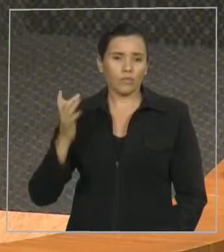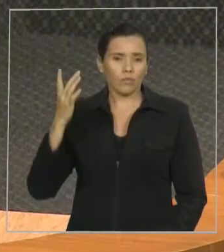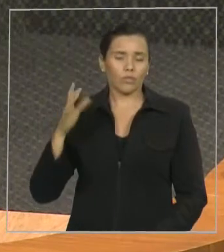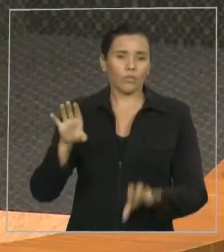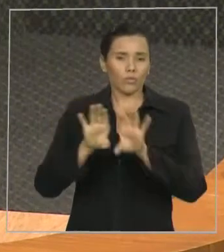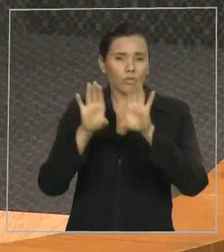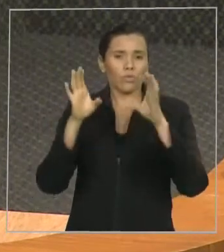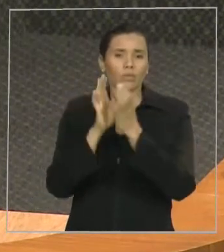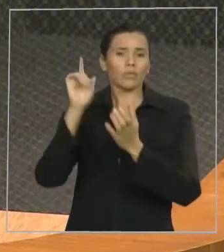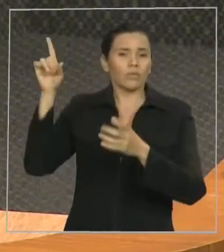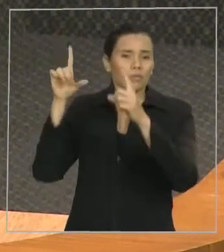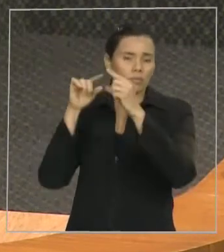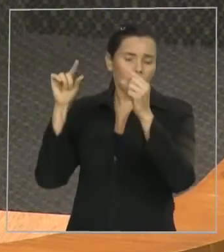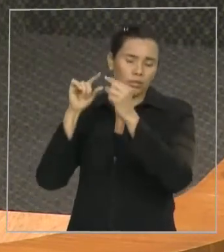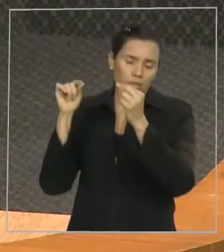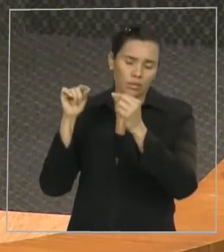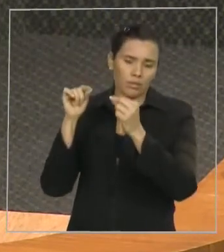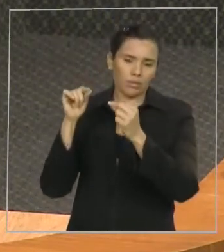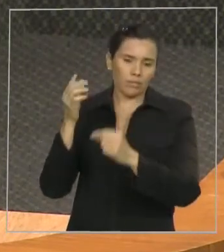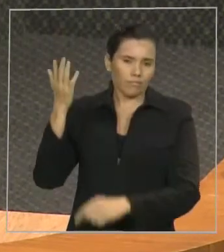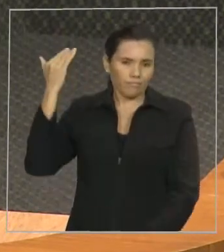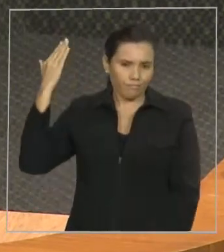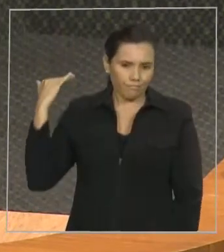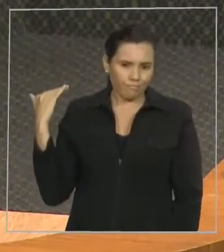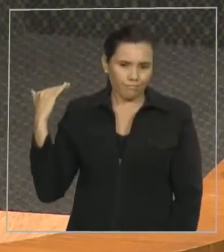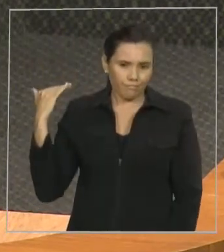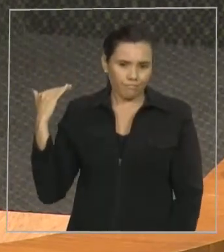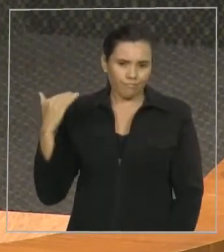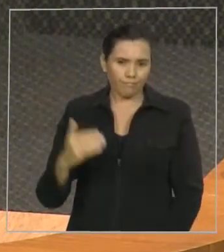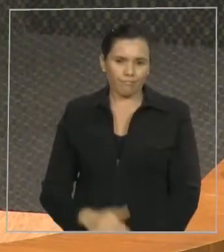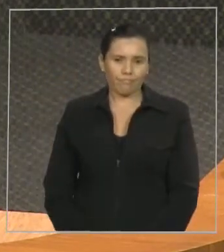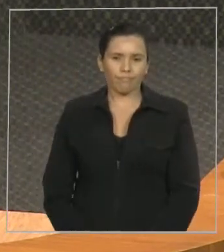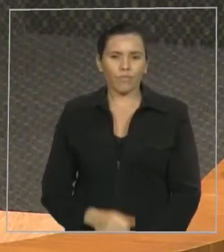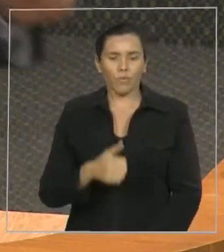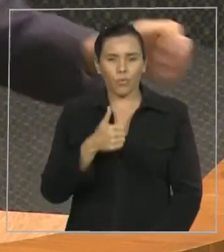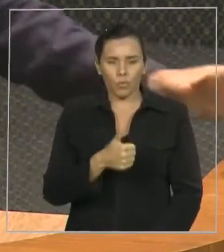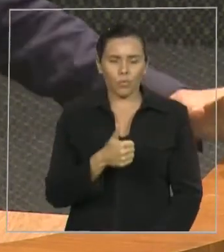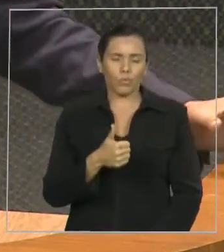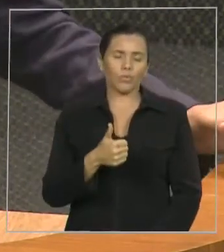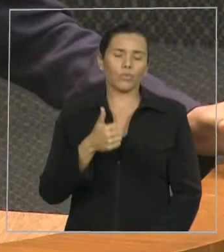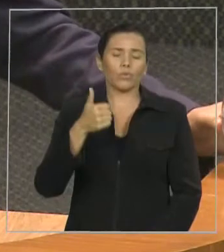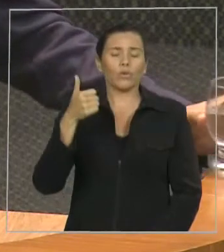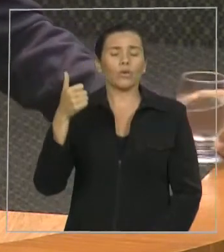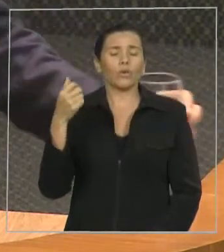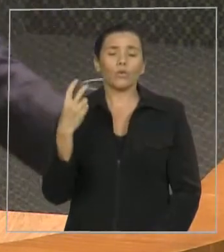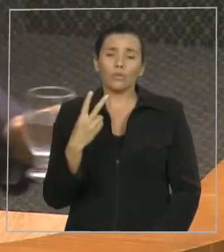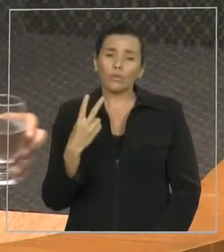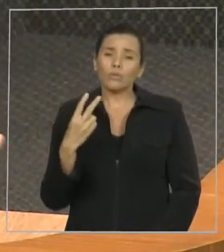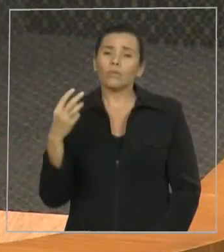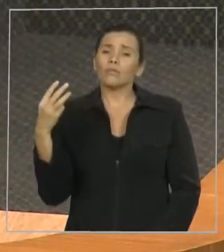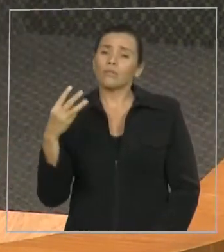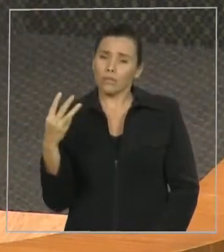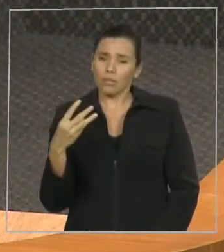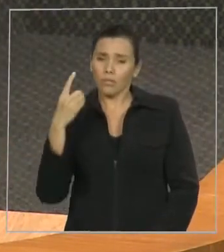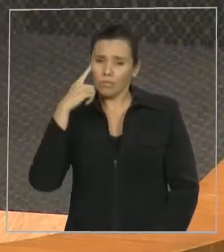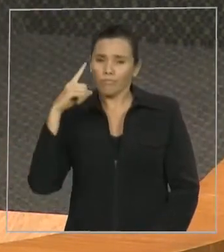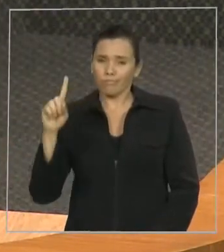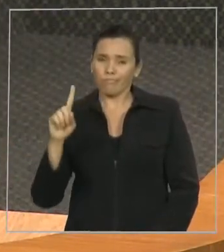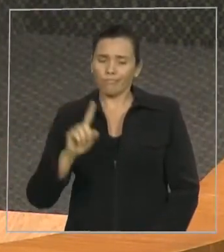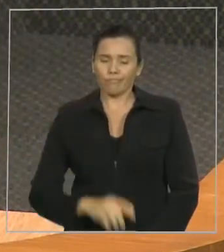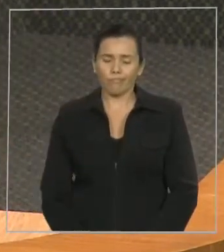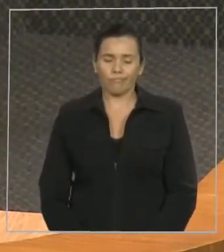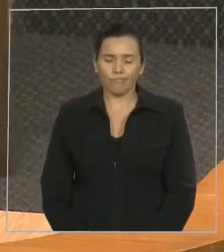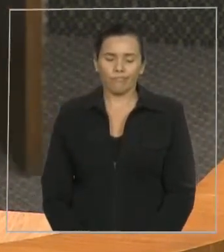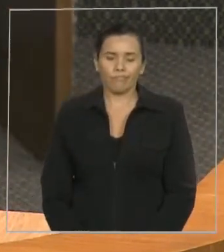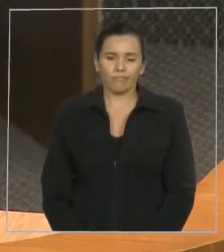lá em Brasília nos últimos dias 1, 2 e 3. Então, senhor presidente, eu queria deixar